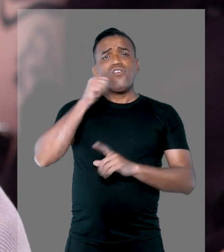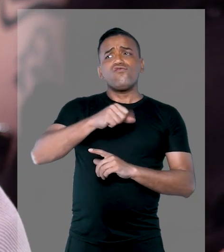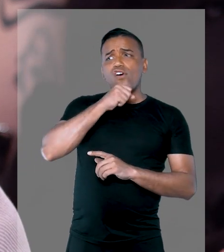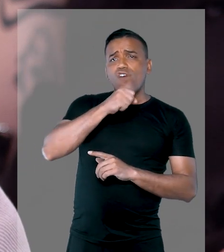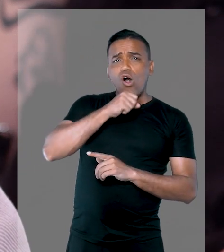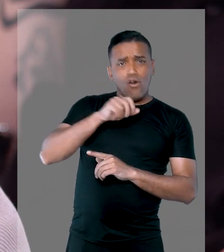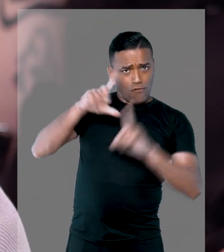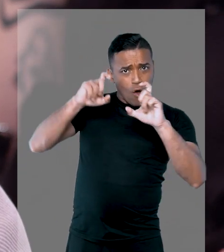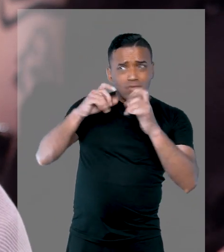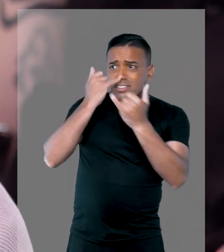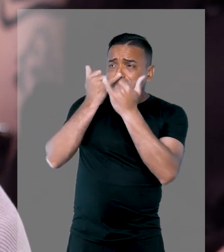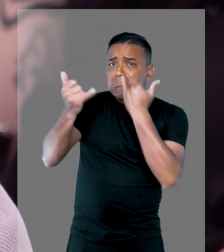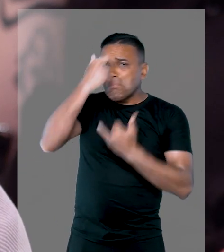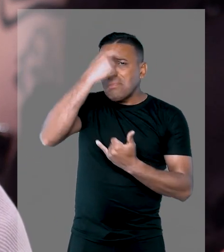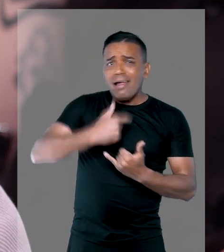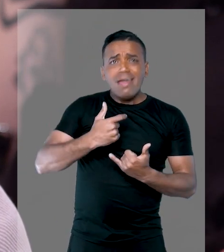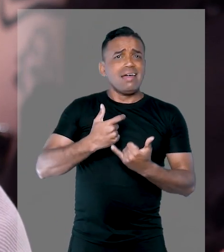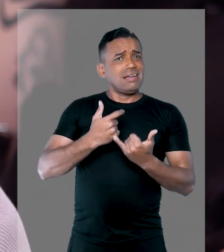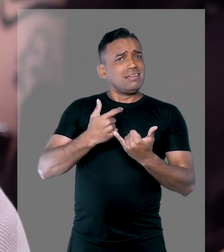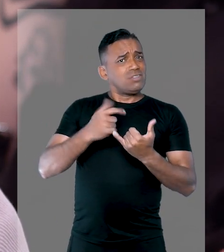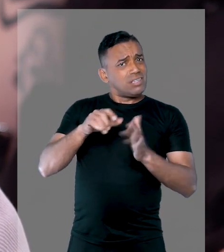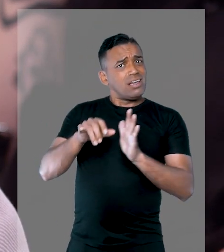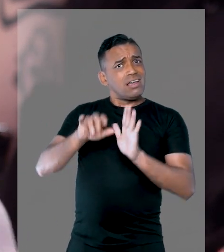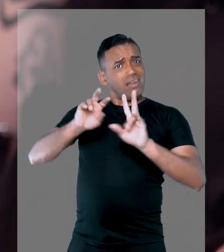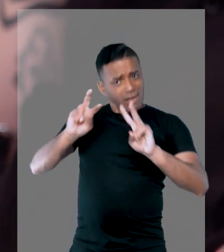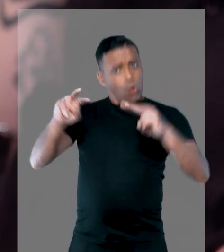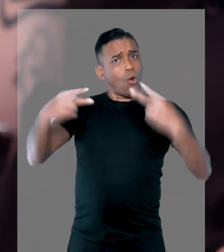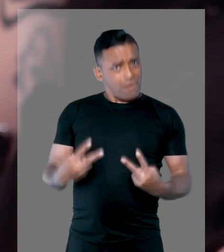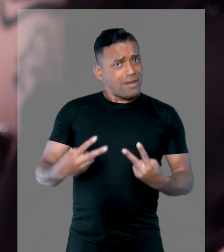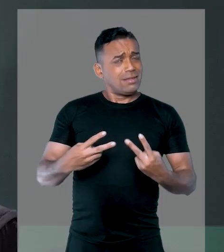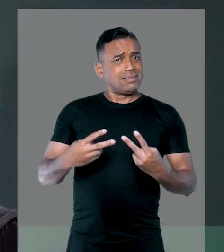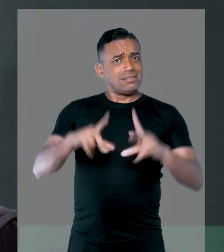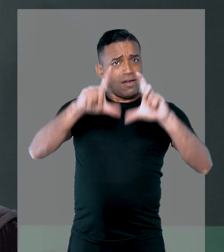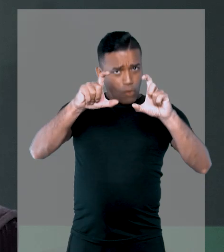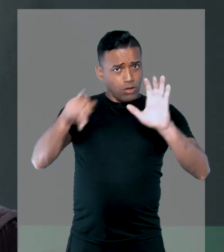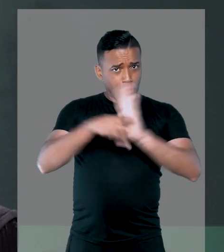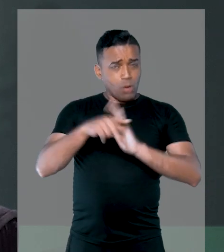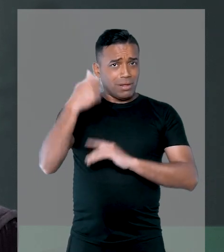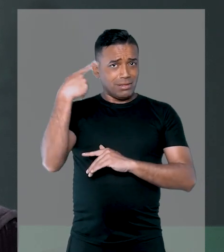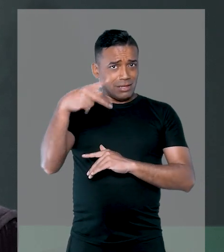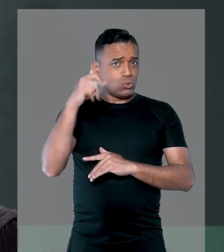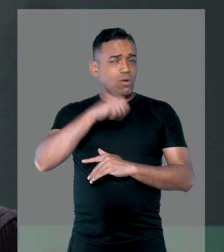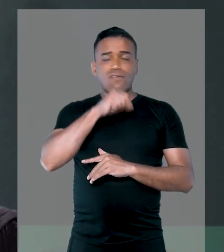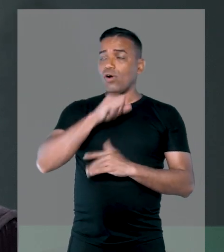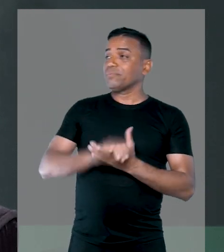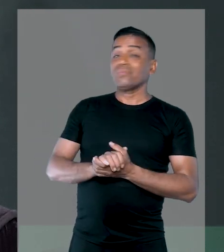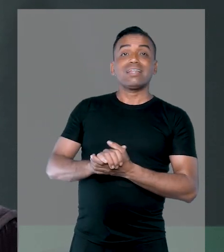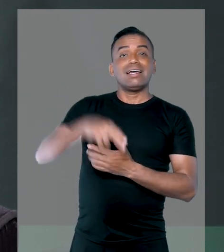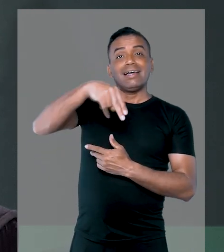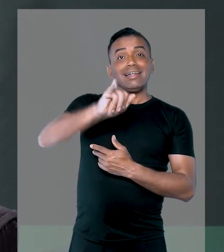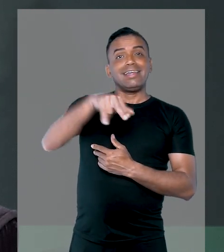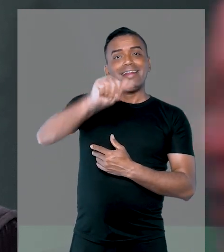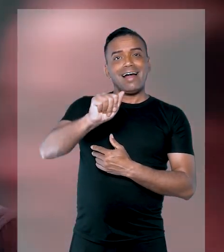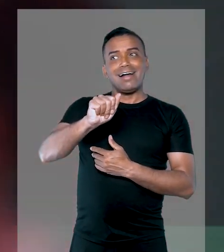são idênticas. Você consegue se ver em alguma coisa dela? Consigo. E a Nina, inclusive, no começo, quando